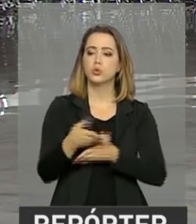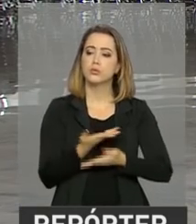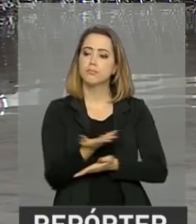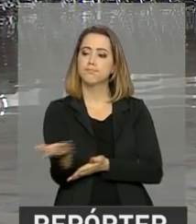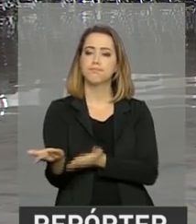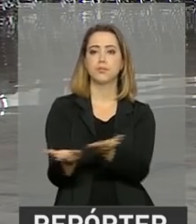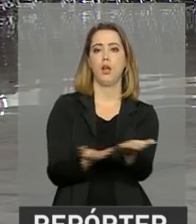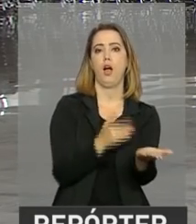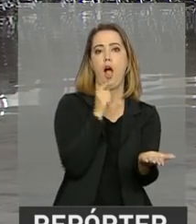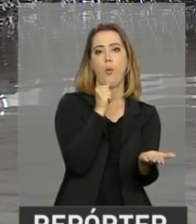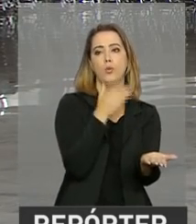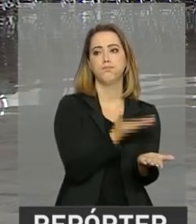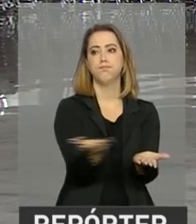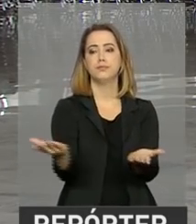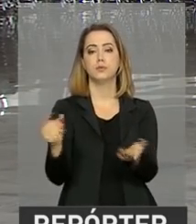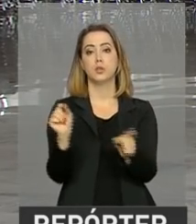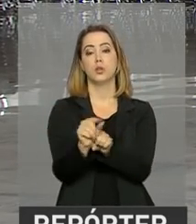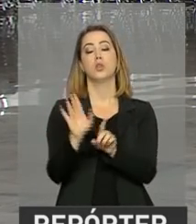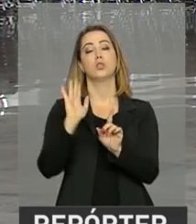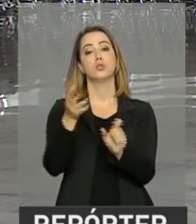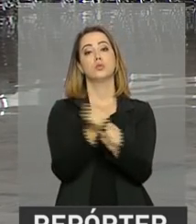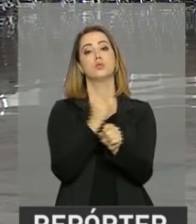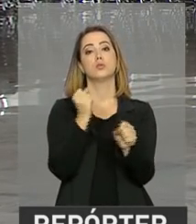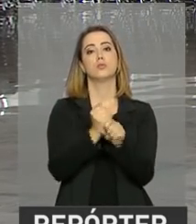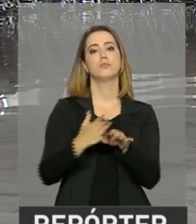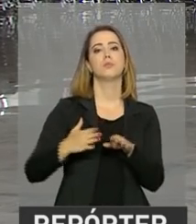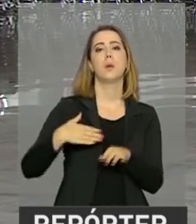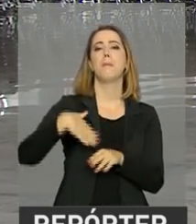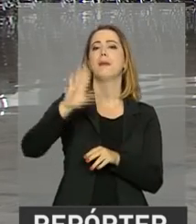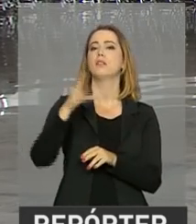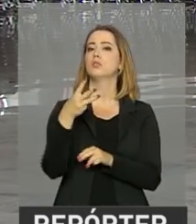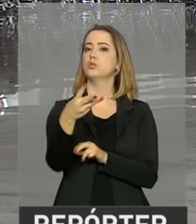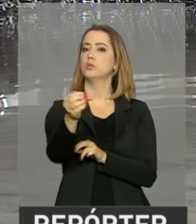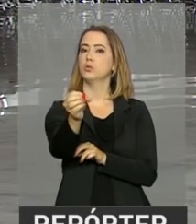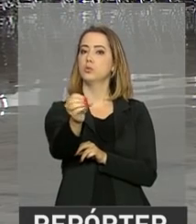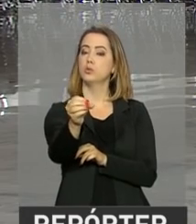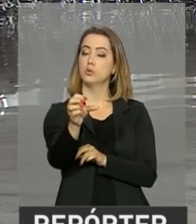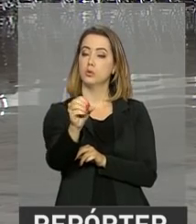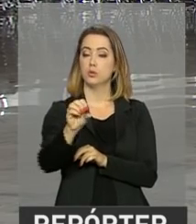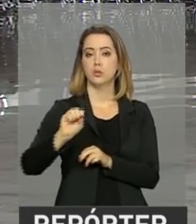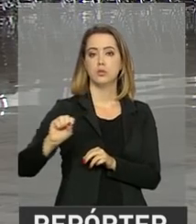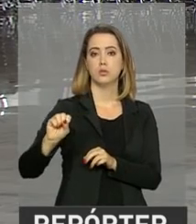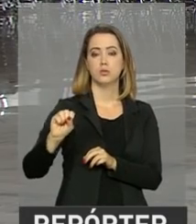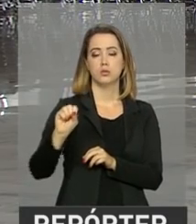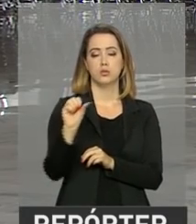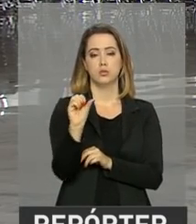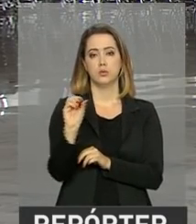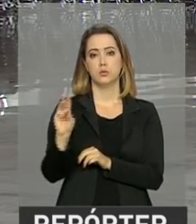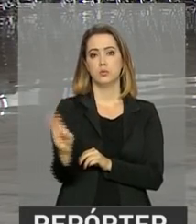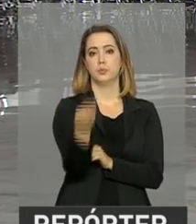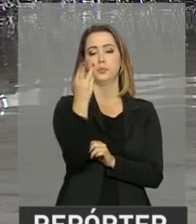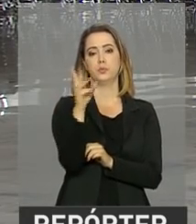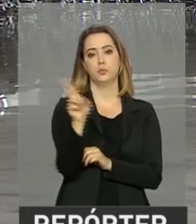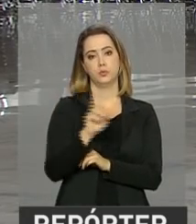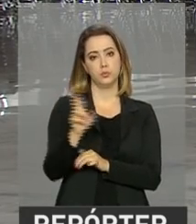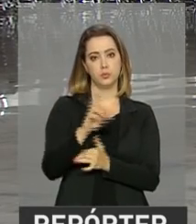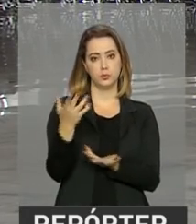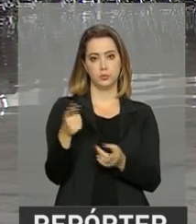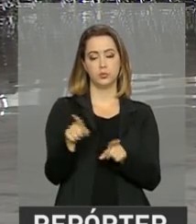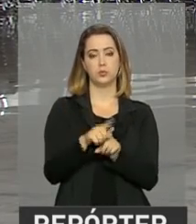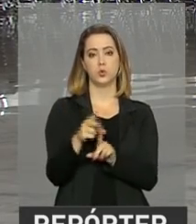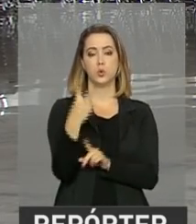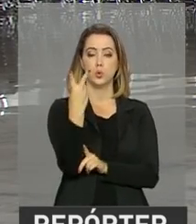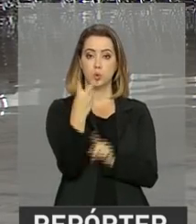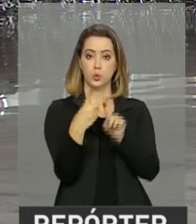estados os investimentos em execução chegam a mais de 368 milhões de reais e mais